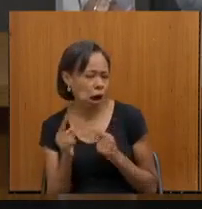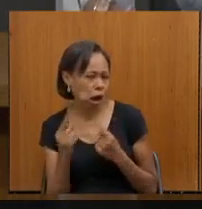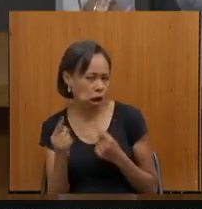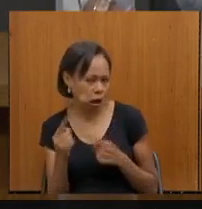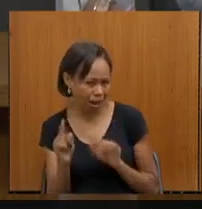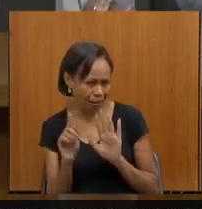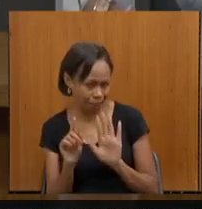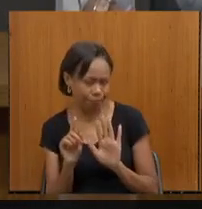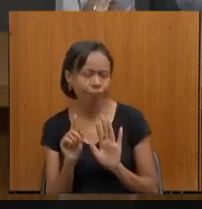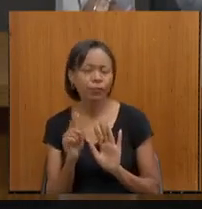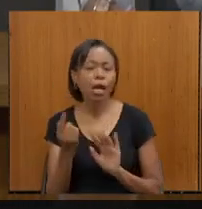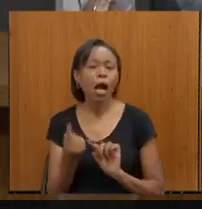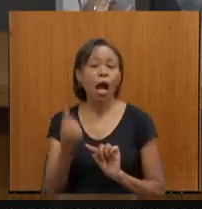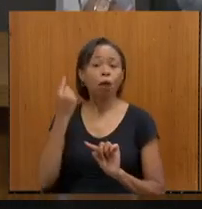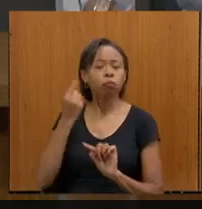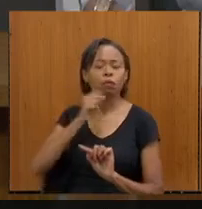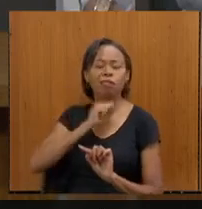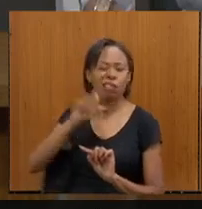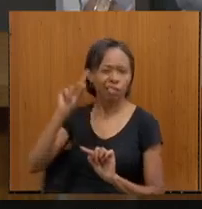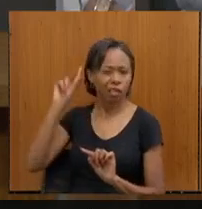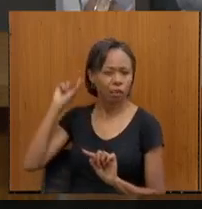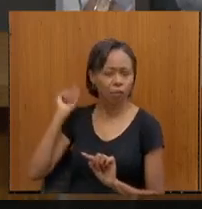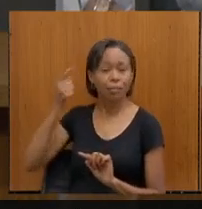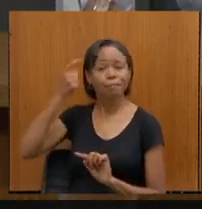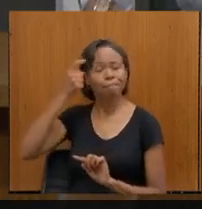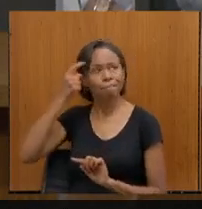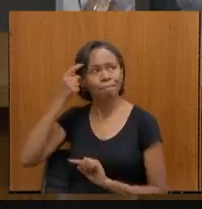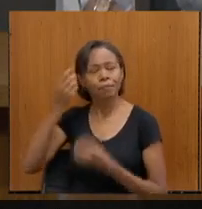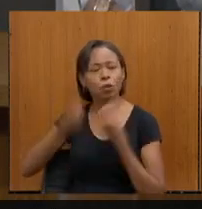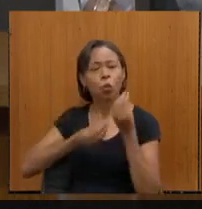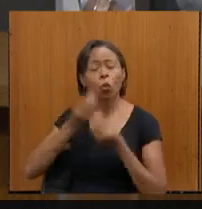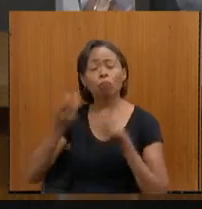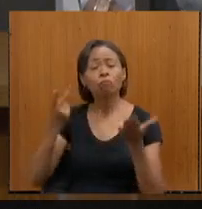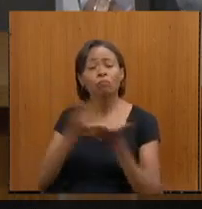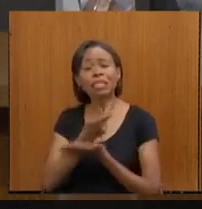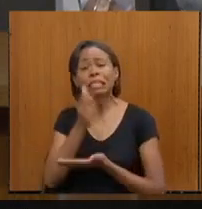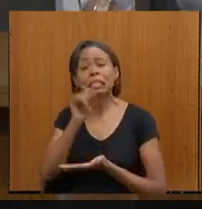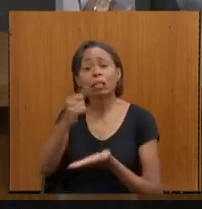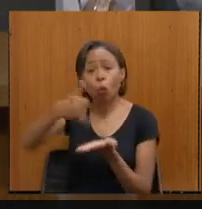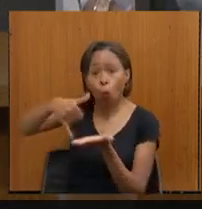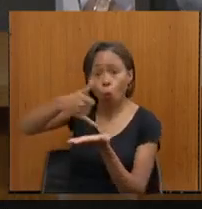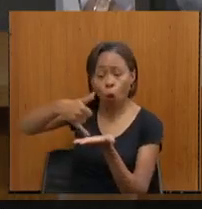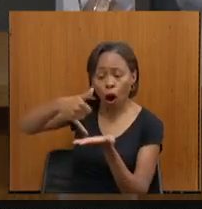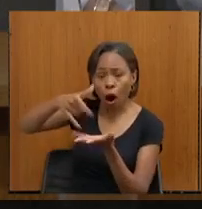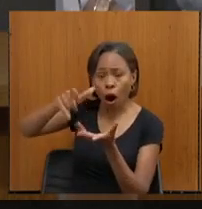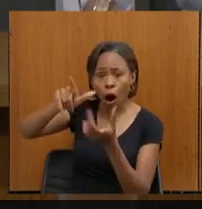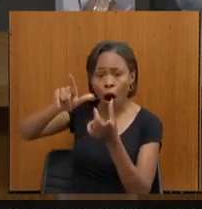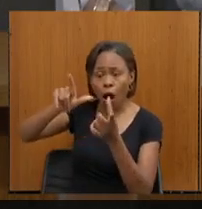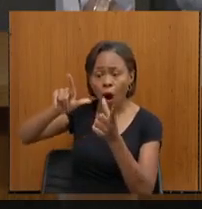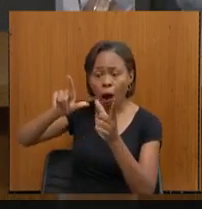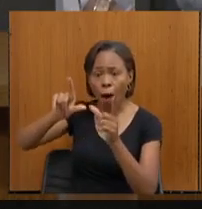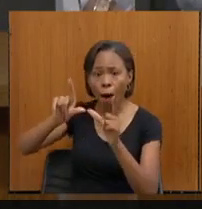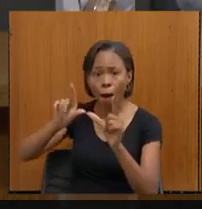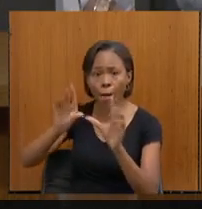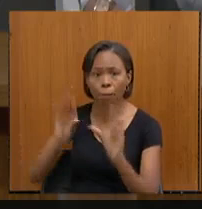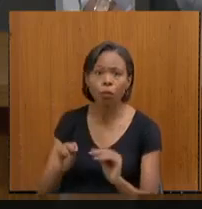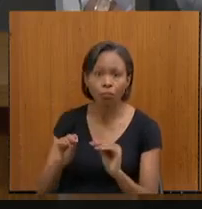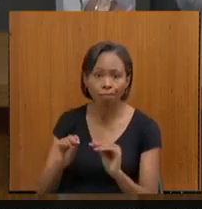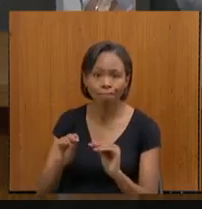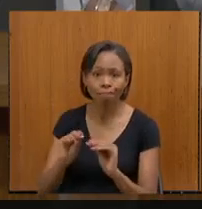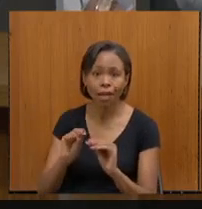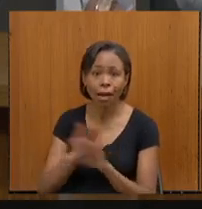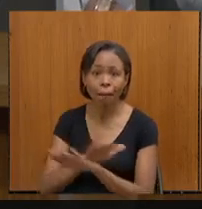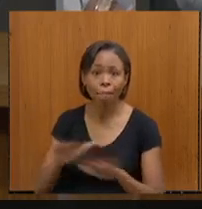antigamente a gente sempre eu pensava o que vai acontecer quando o óleo acabar mas eu acho hoje a gente pode